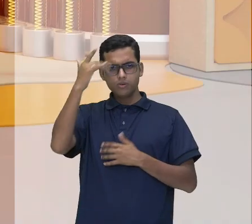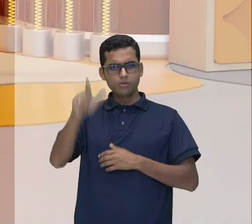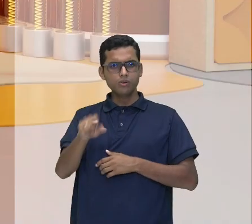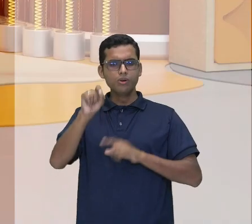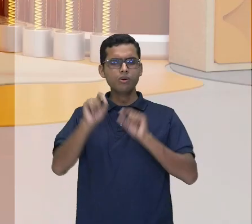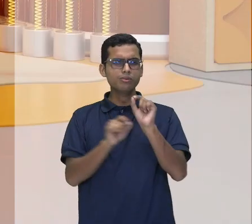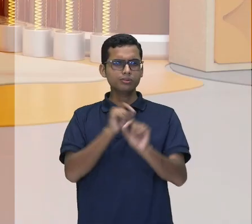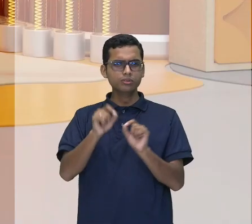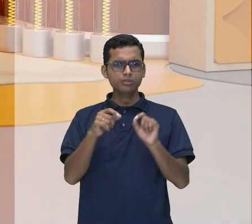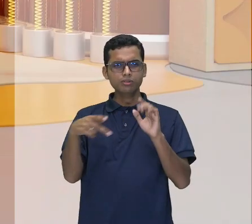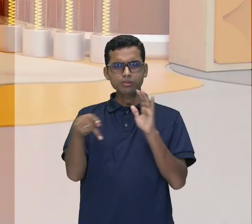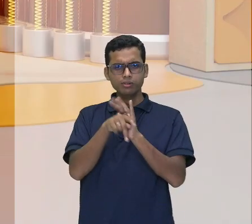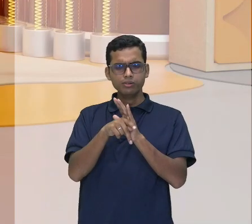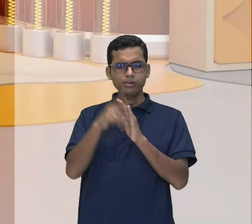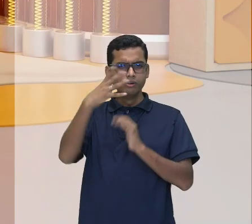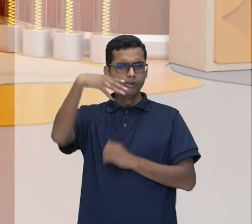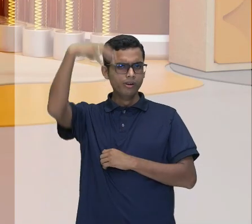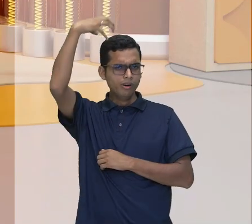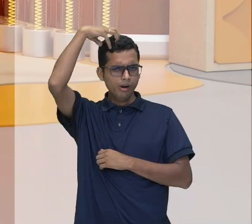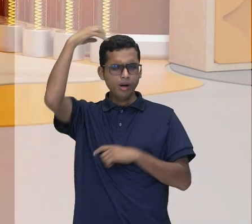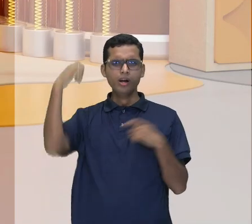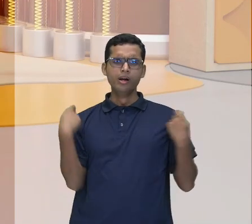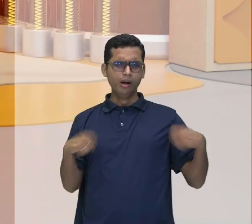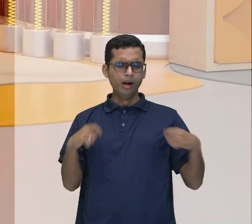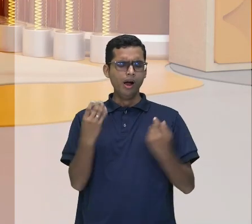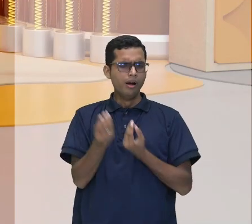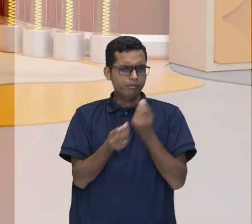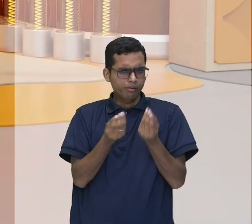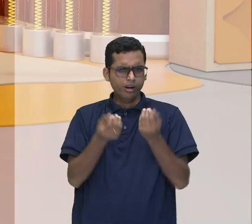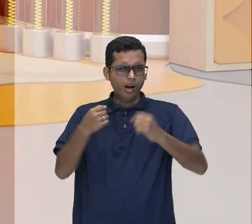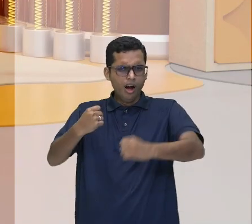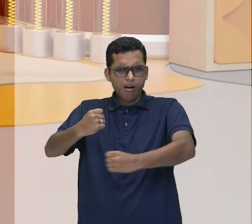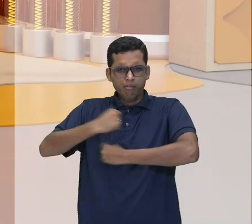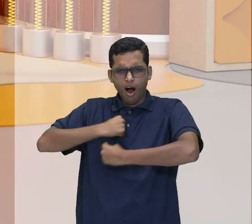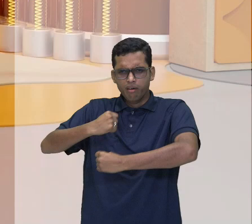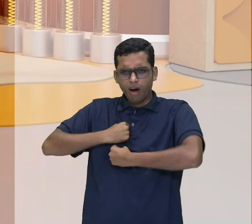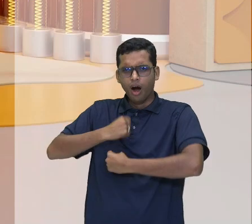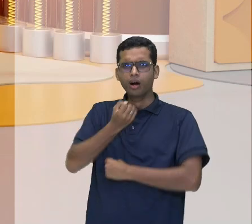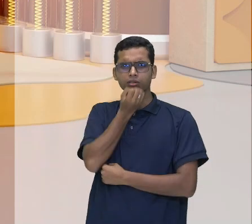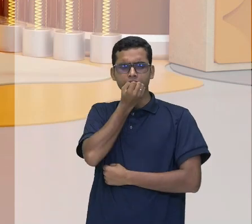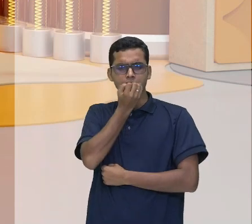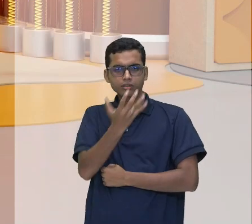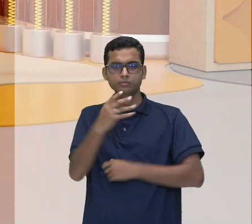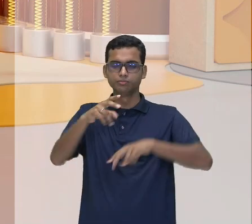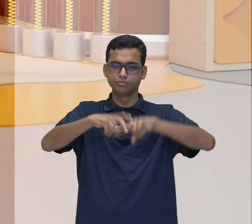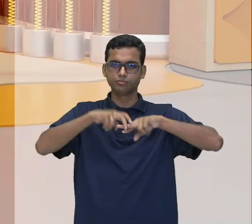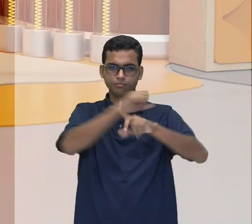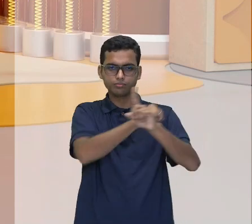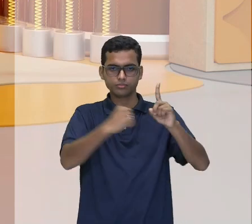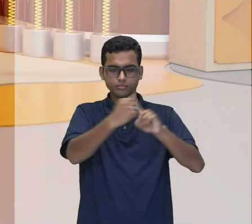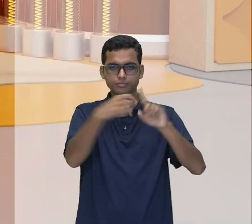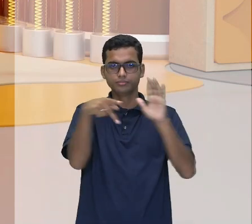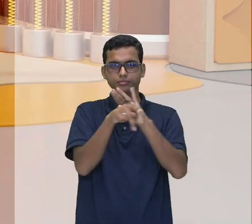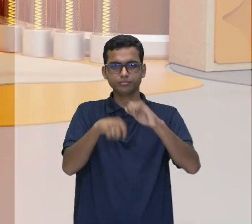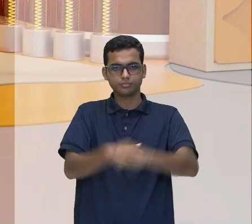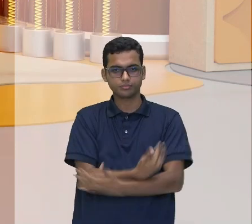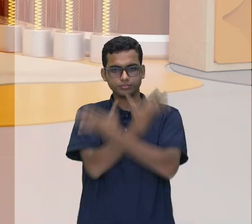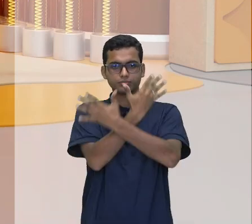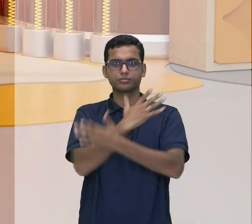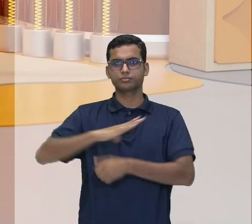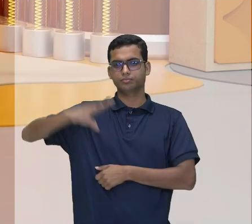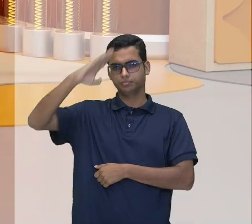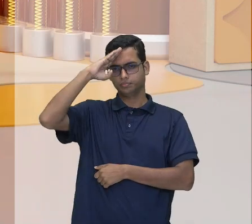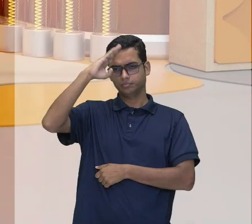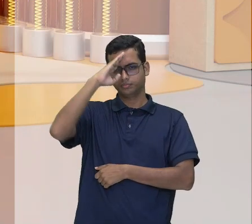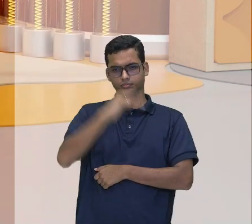era que aquele príncipe deveria ser um guerreiro hábil, visto que a sociedade asteca ela era